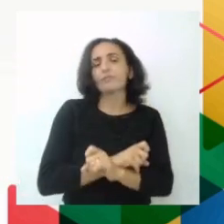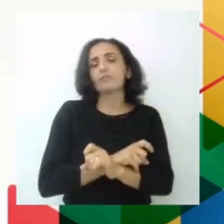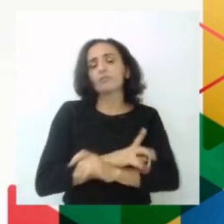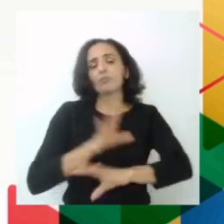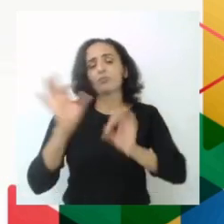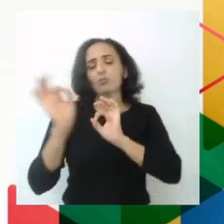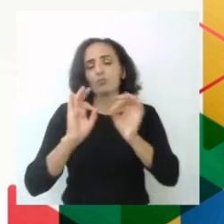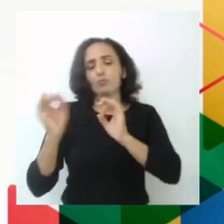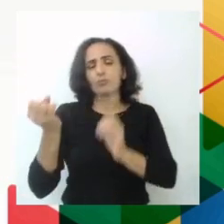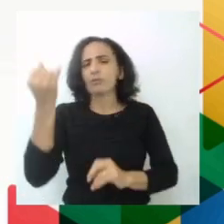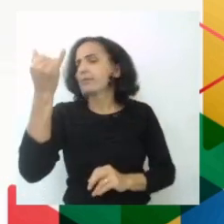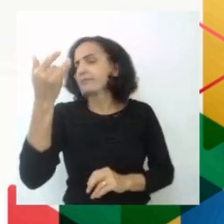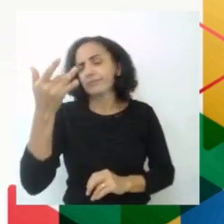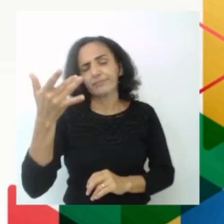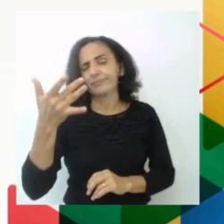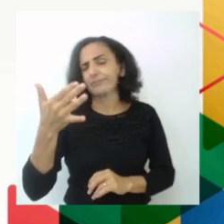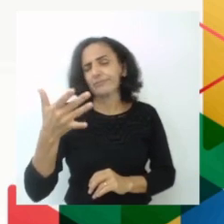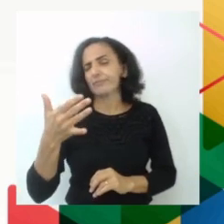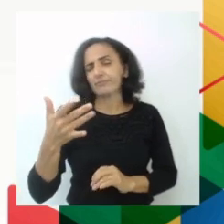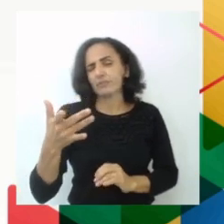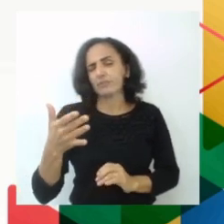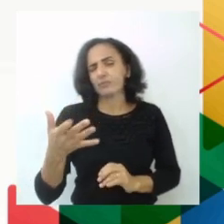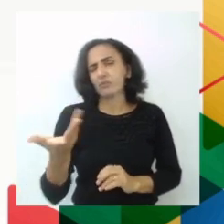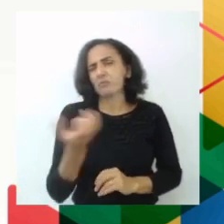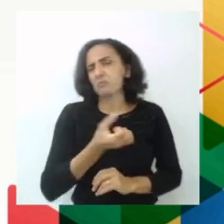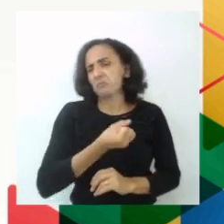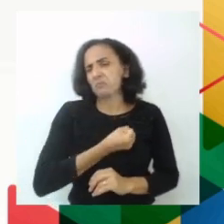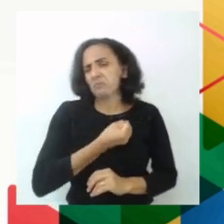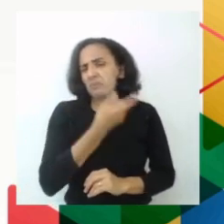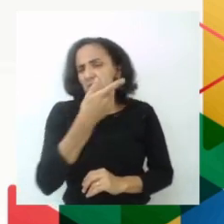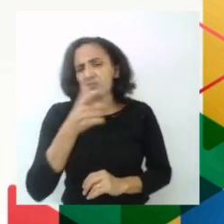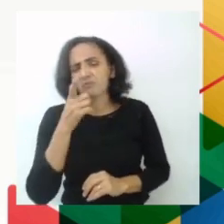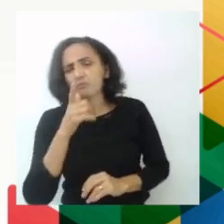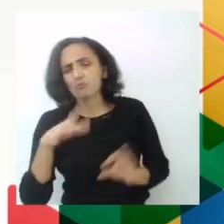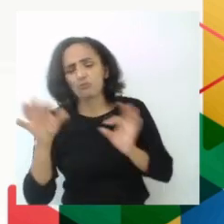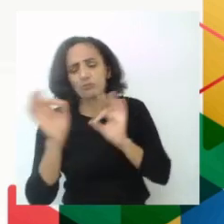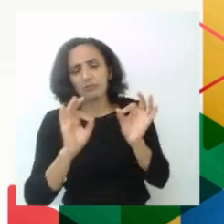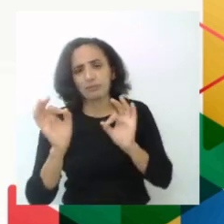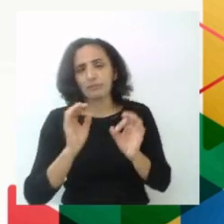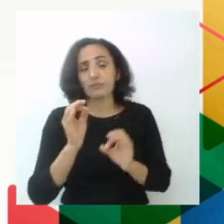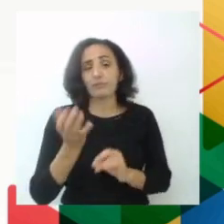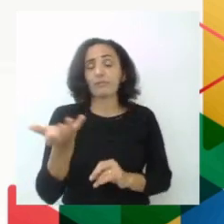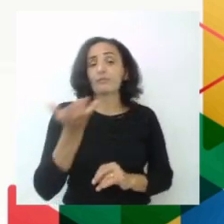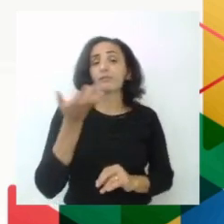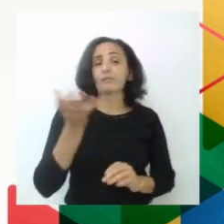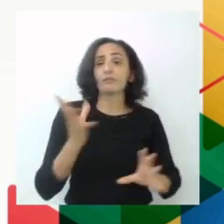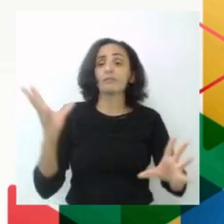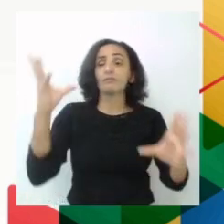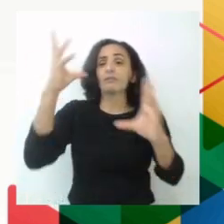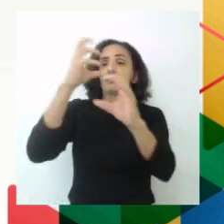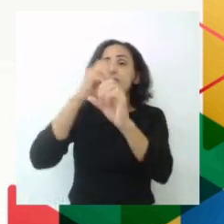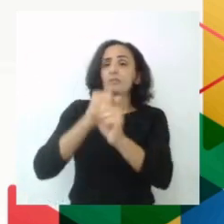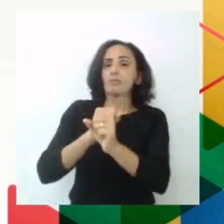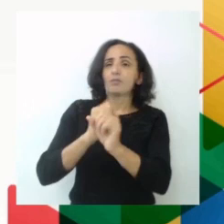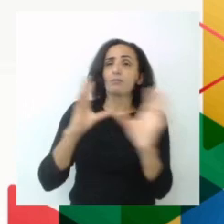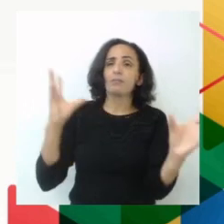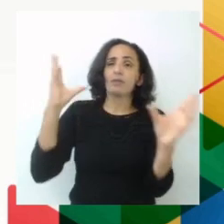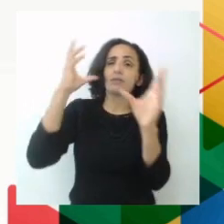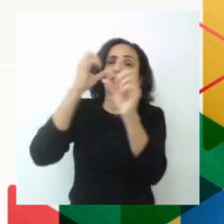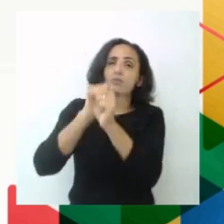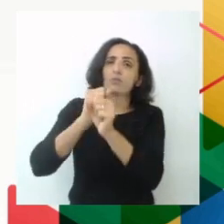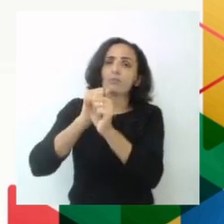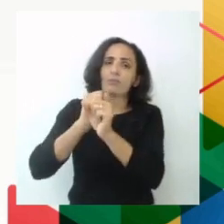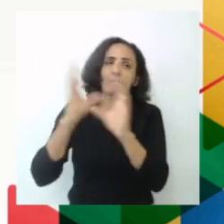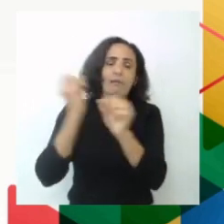agora a quantidade de números que você consegue formar. Ele quer a soma de todos os